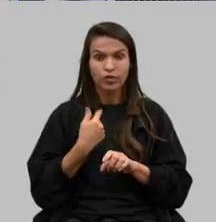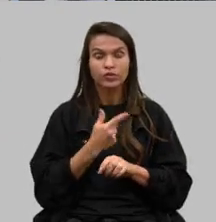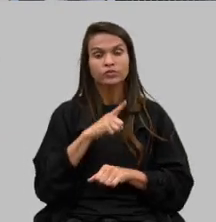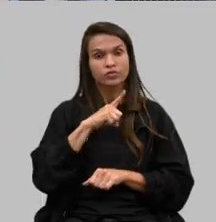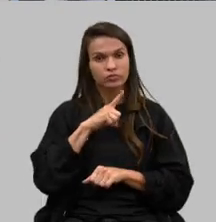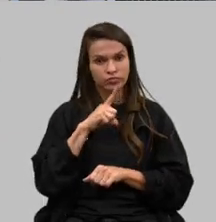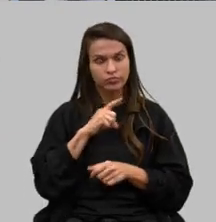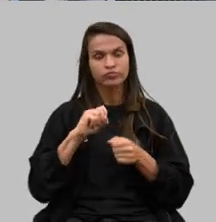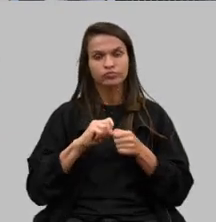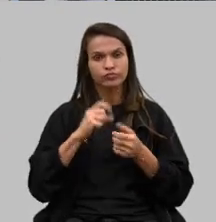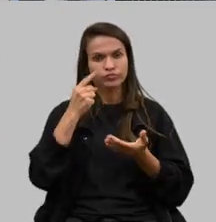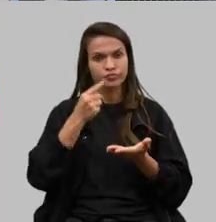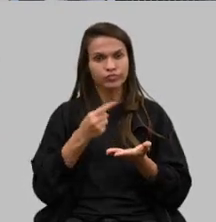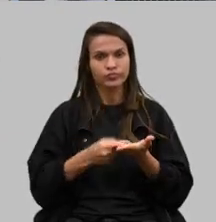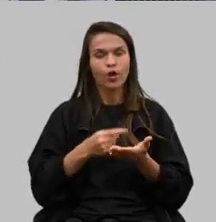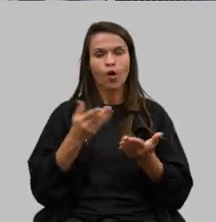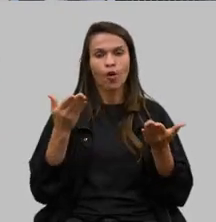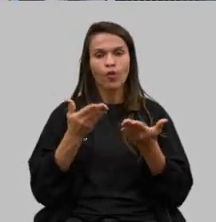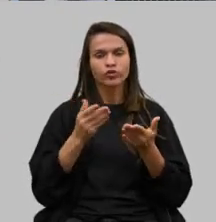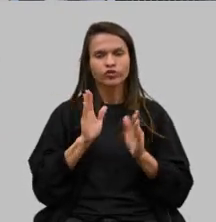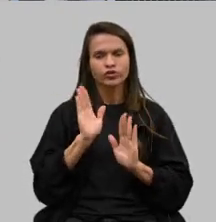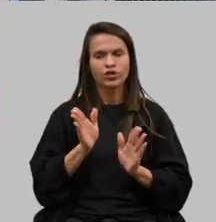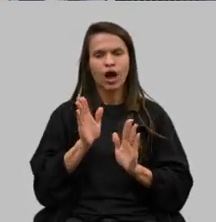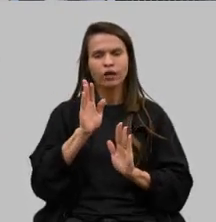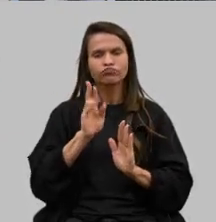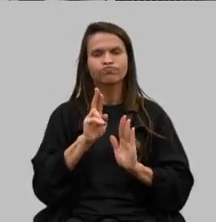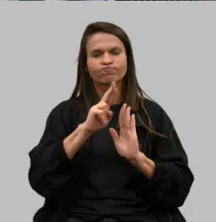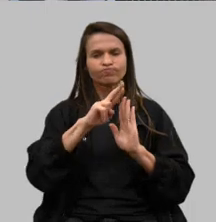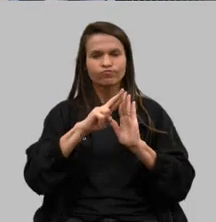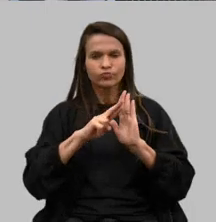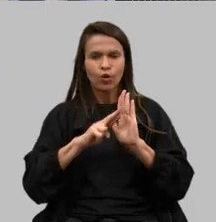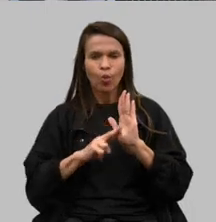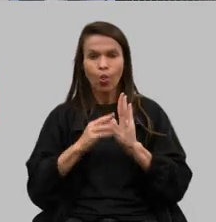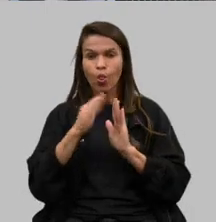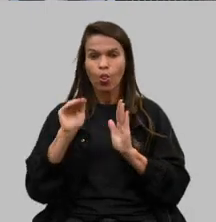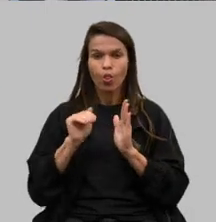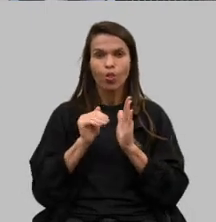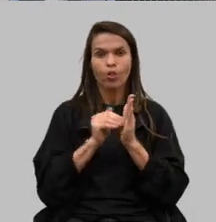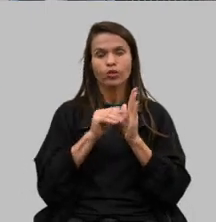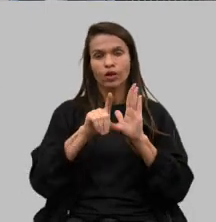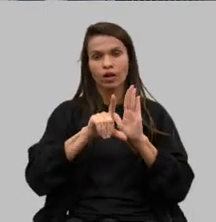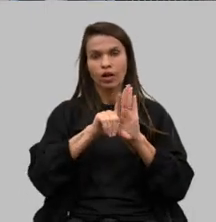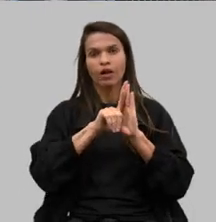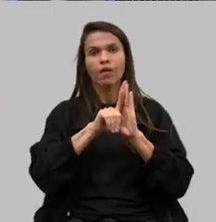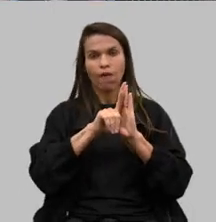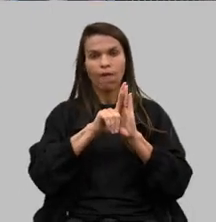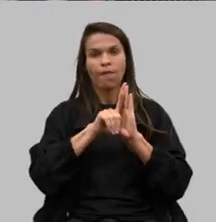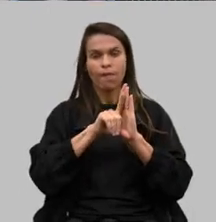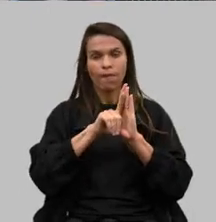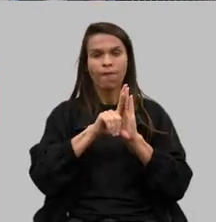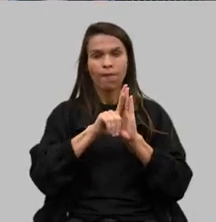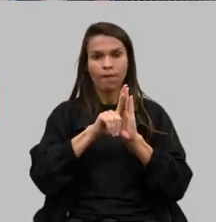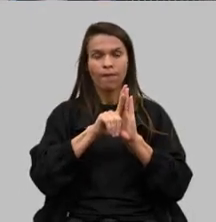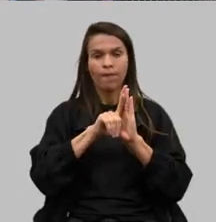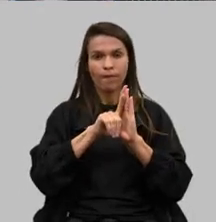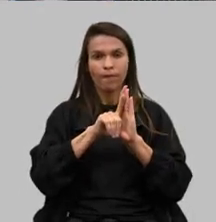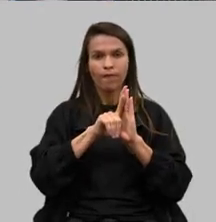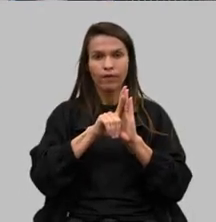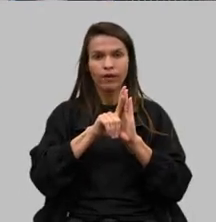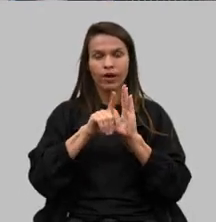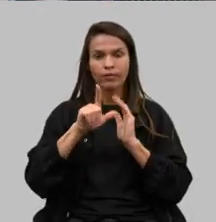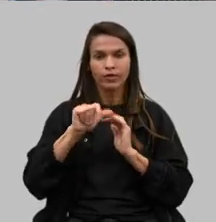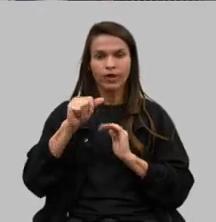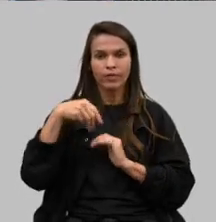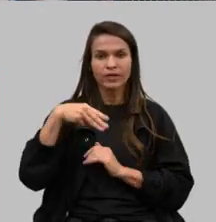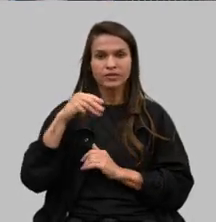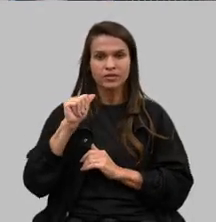feito hoje nós já regulament todos os itens da Lei M lama nunca mais todos estão regulamentados